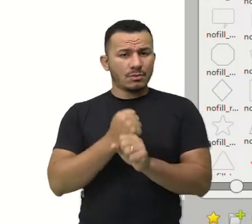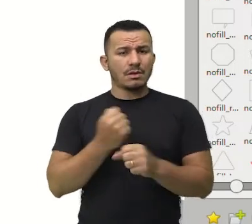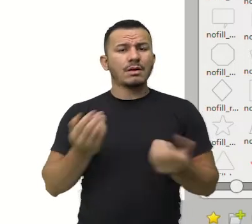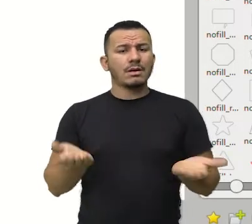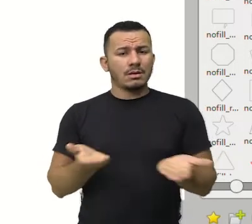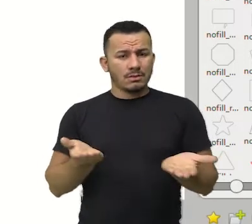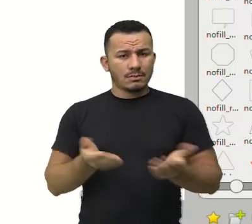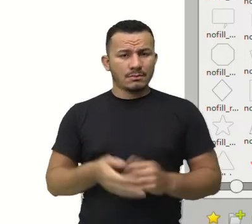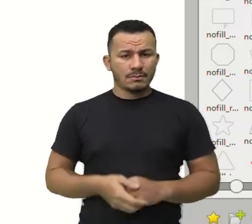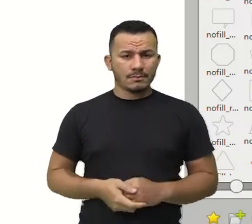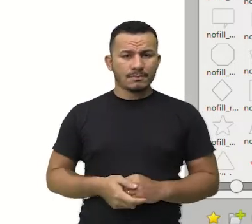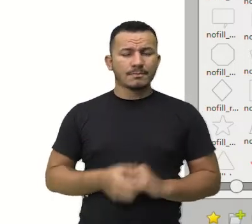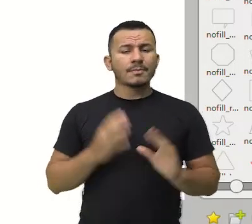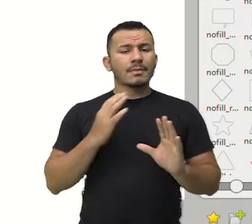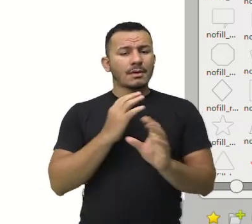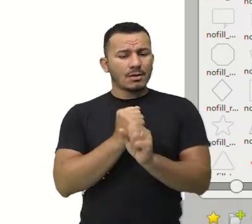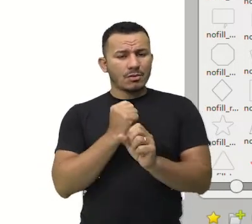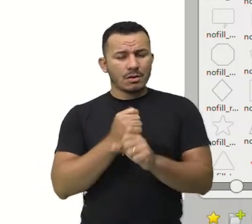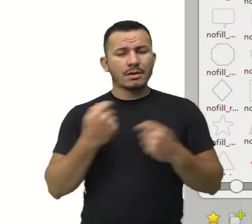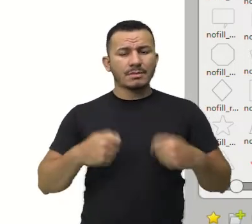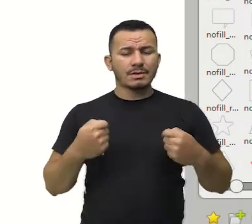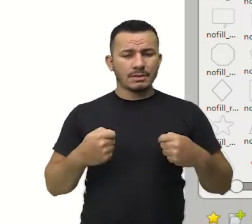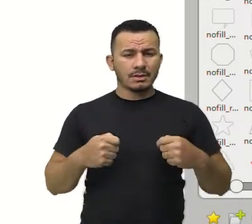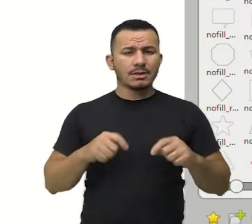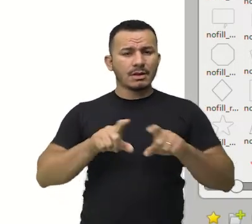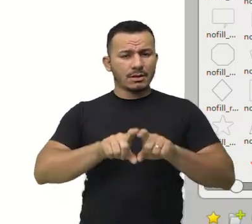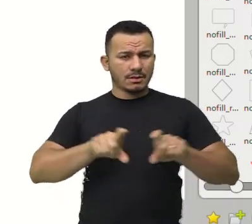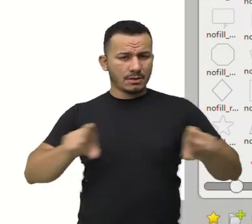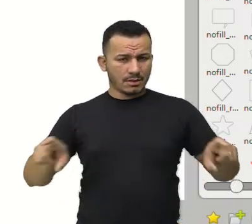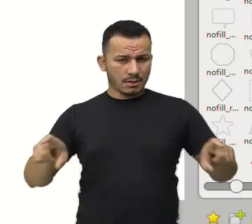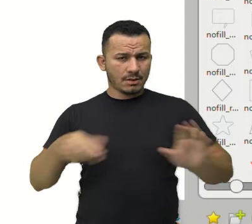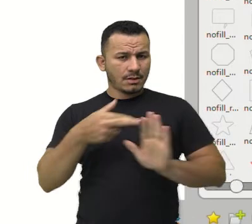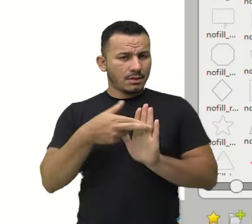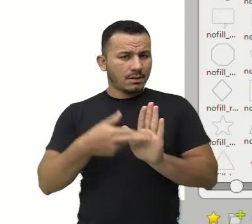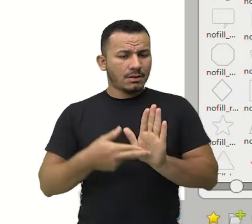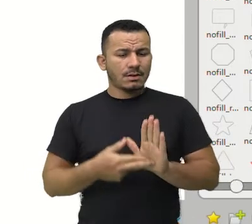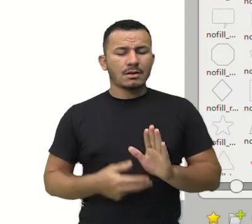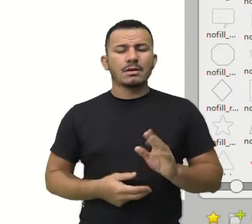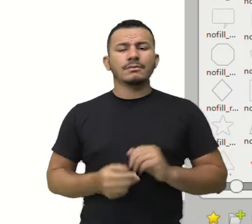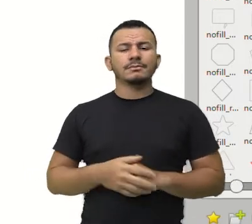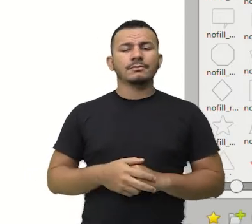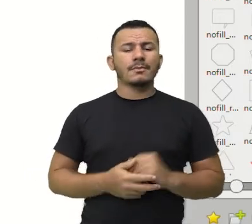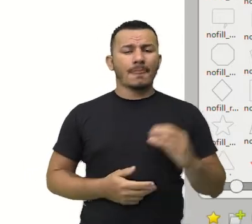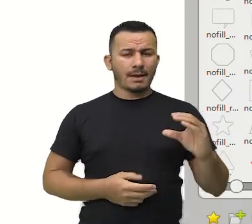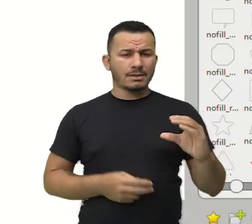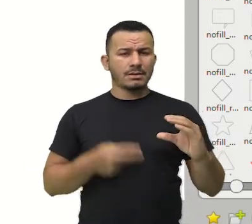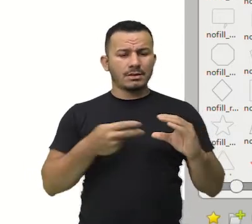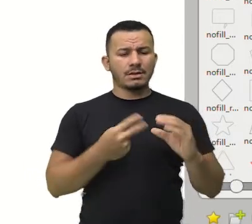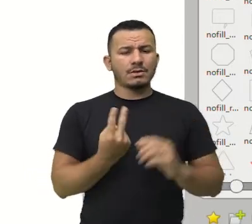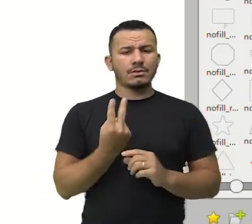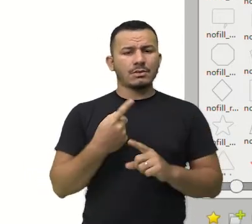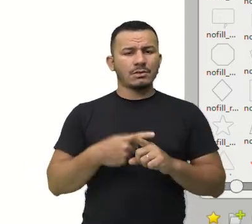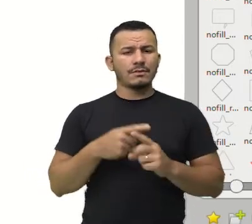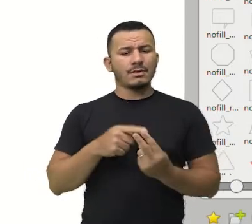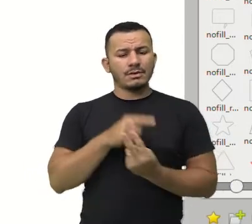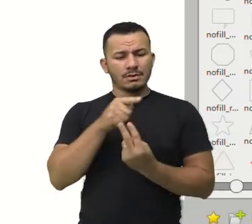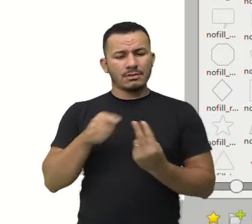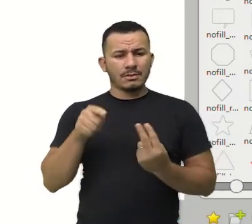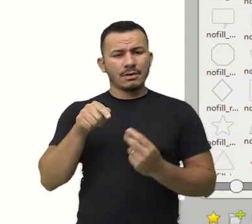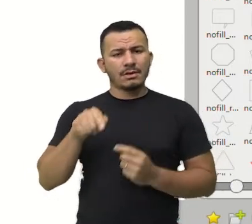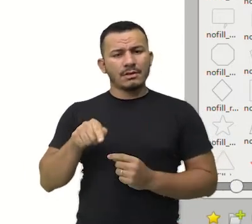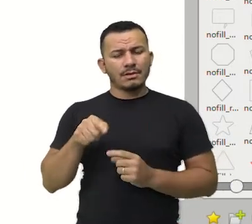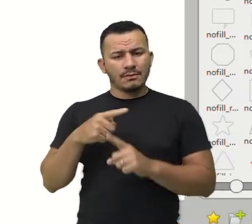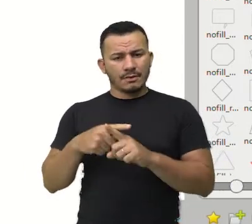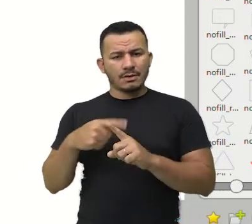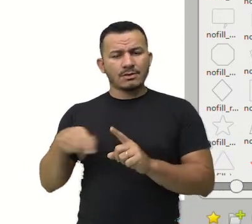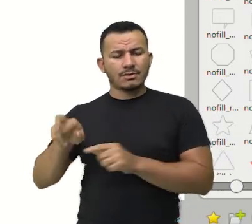e para calcular, olha só, para calcular na fórmula nós precisamos a fórmula que é 2 vezes